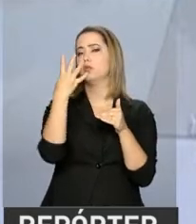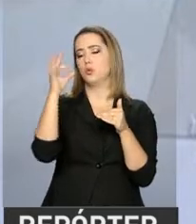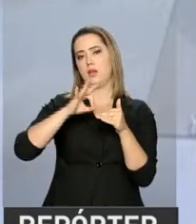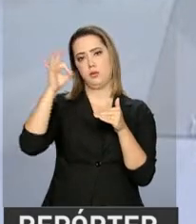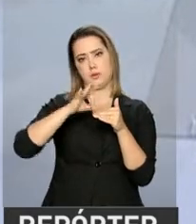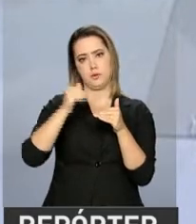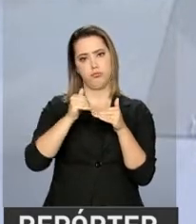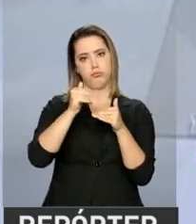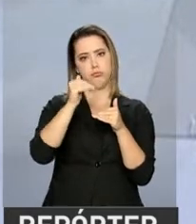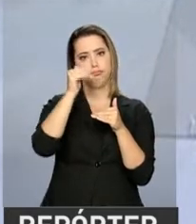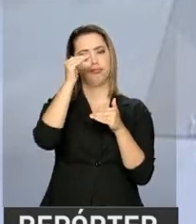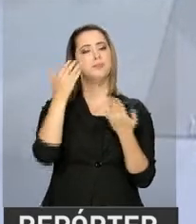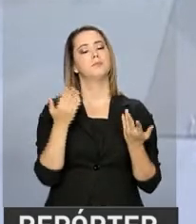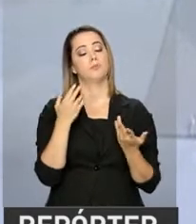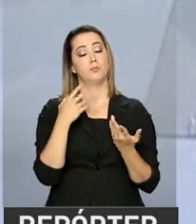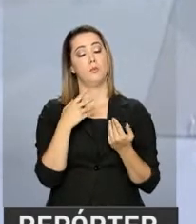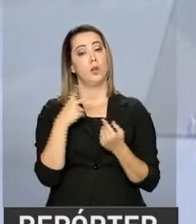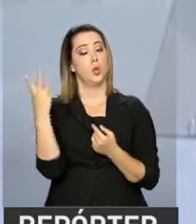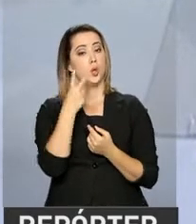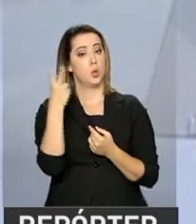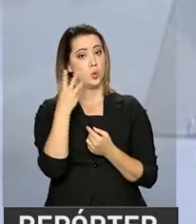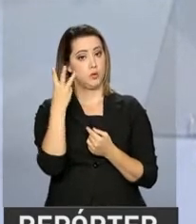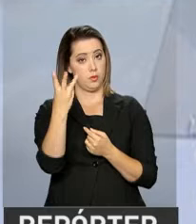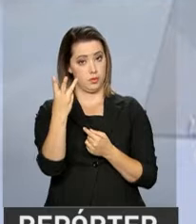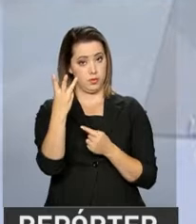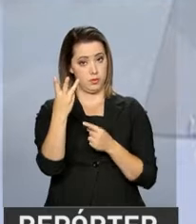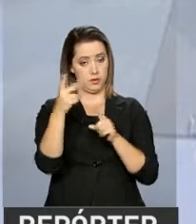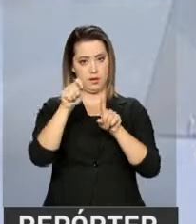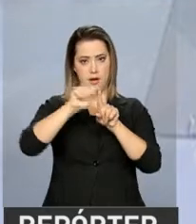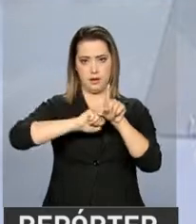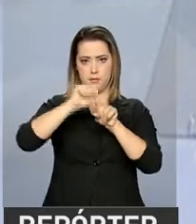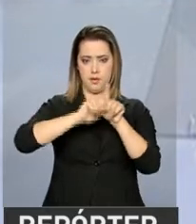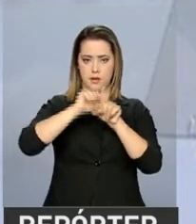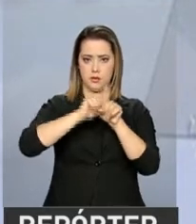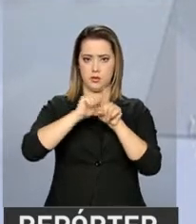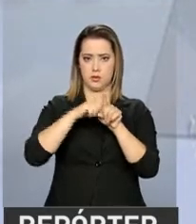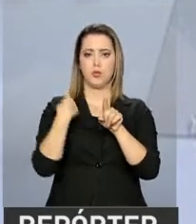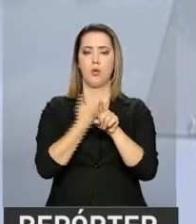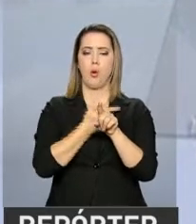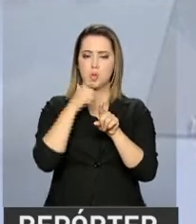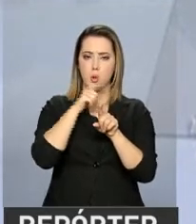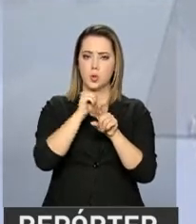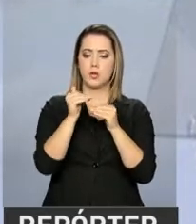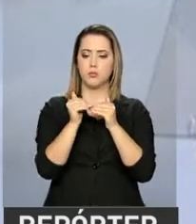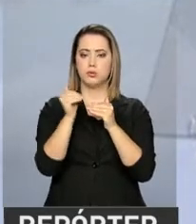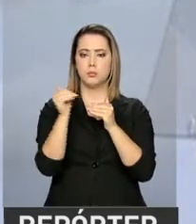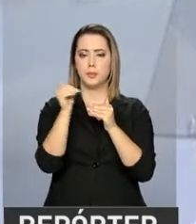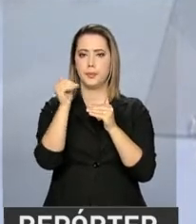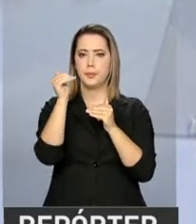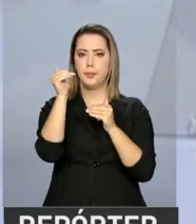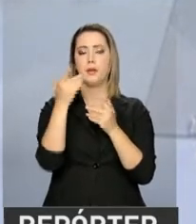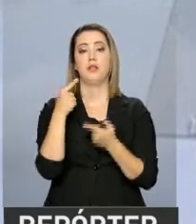4%. No segundo trimestre, ao contrário da expectativa de muitos, continuamos a ter bons indicadores.